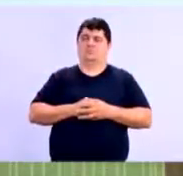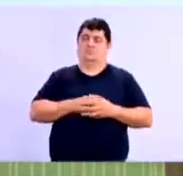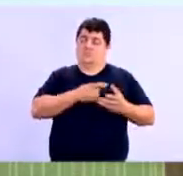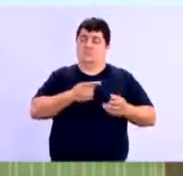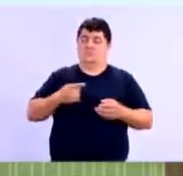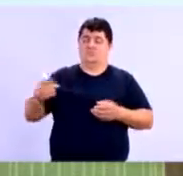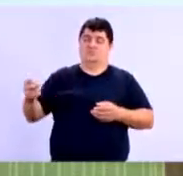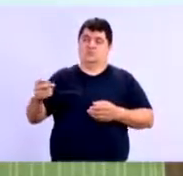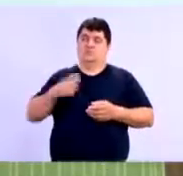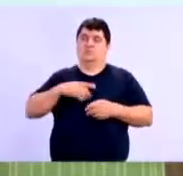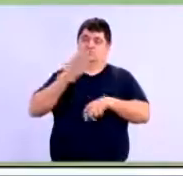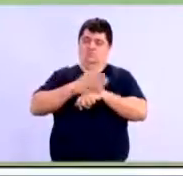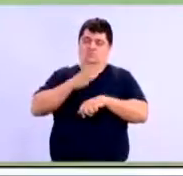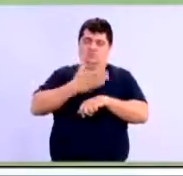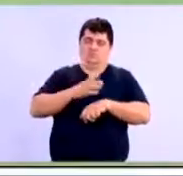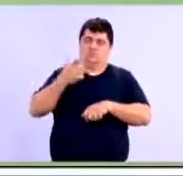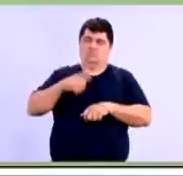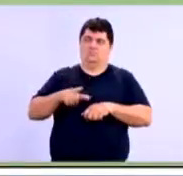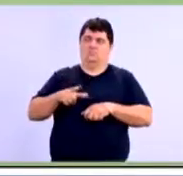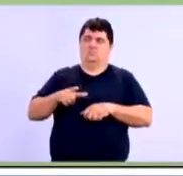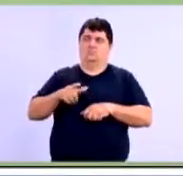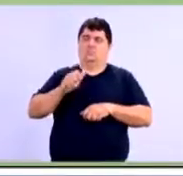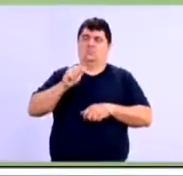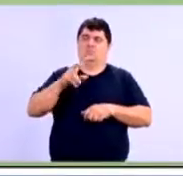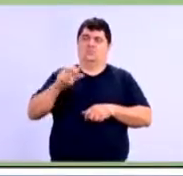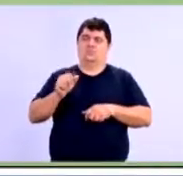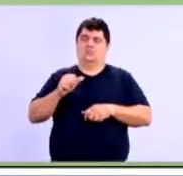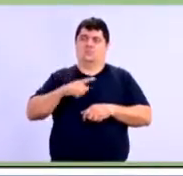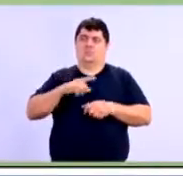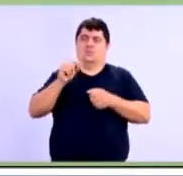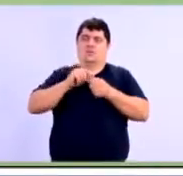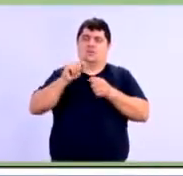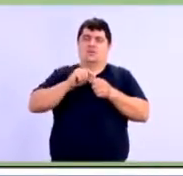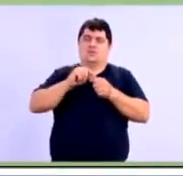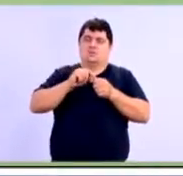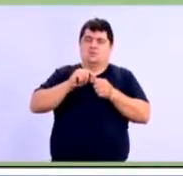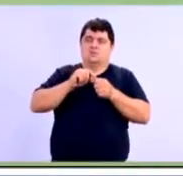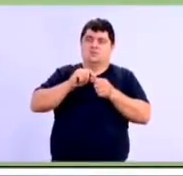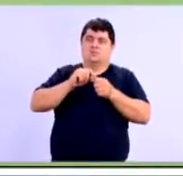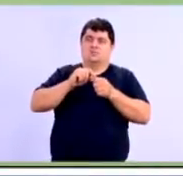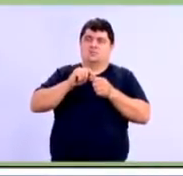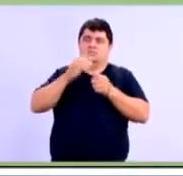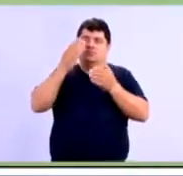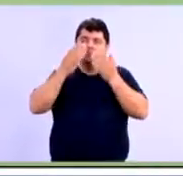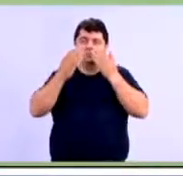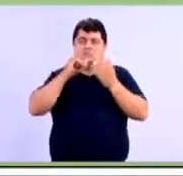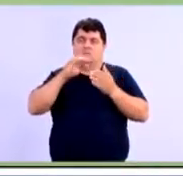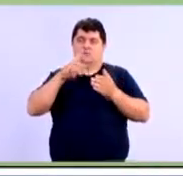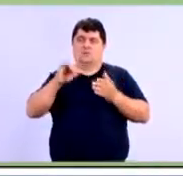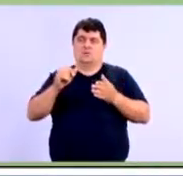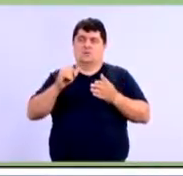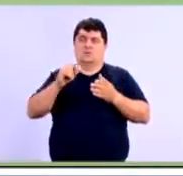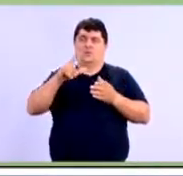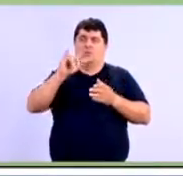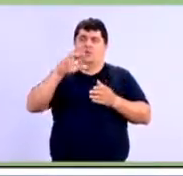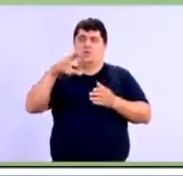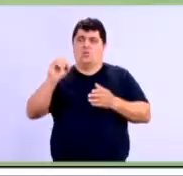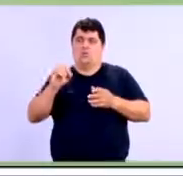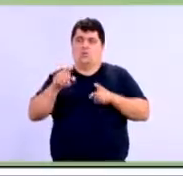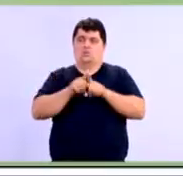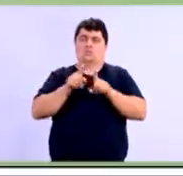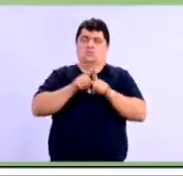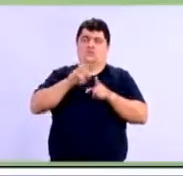né, vai ter atividades. Então, a atividade vai ser o quê? Então, elaboração, né, dos análises dos índices de